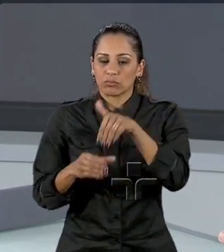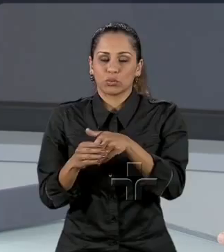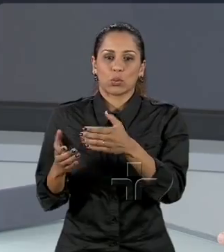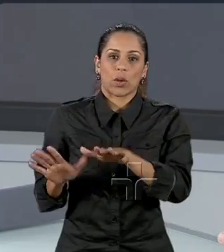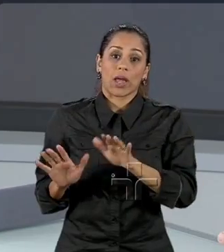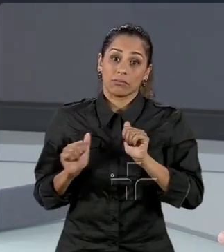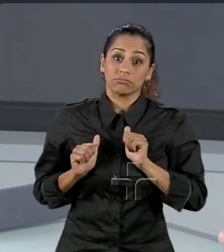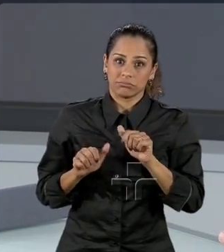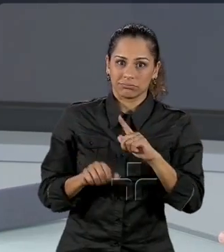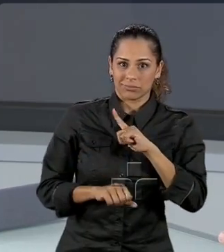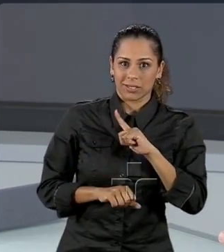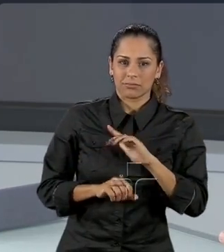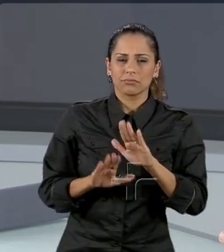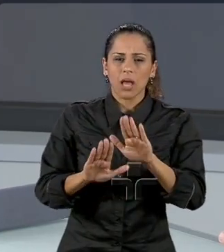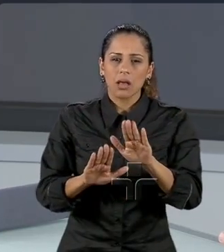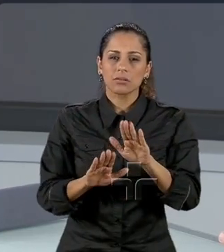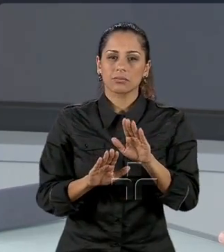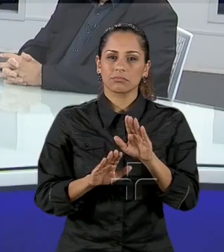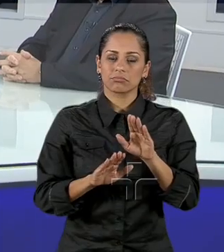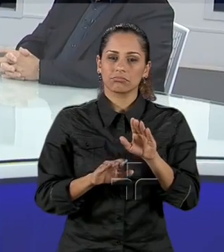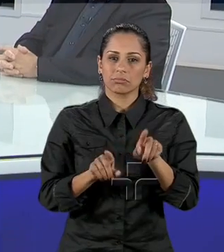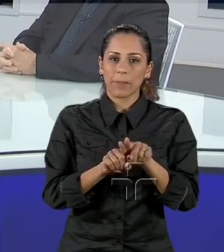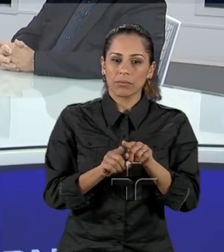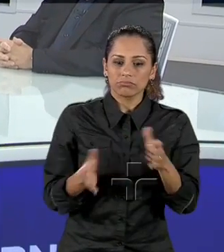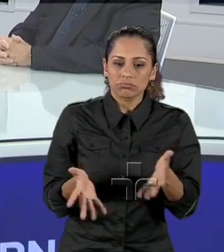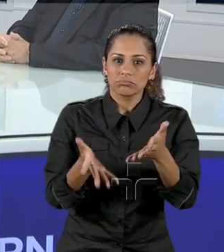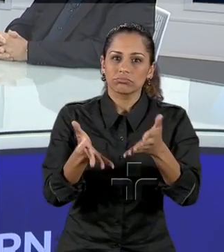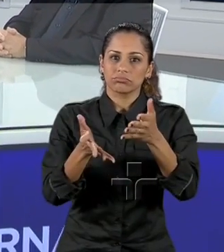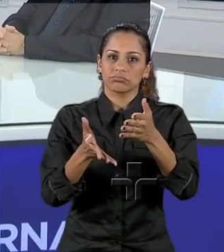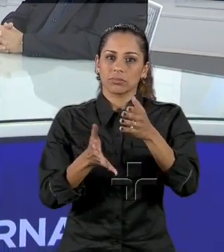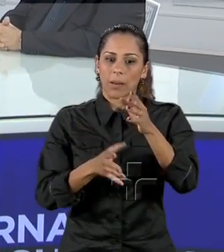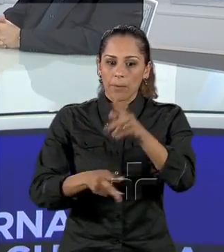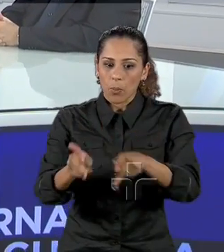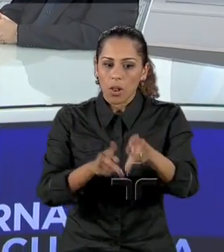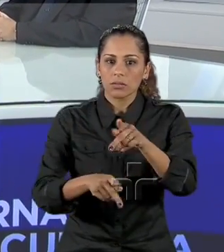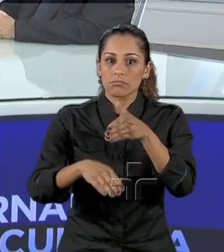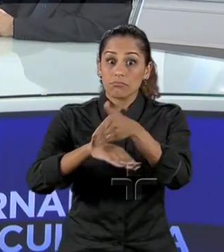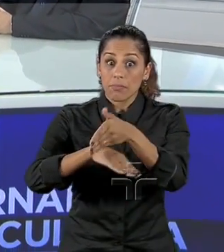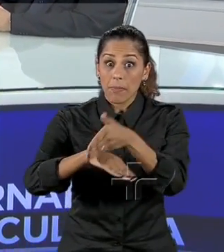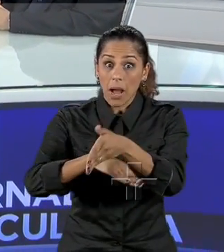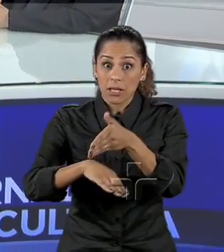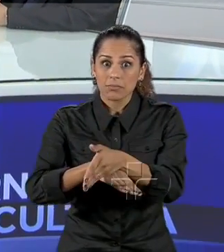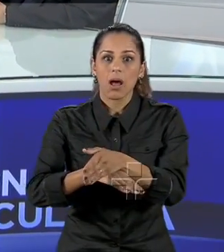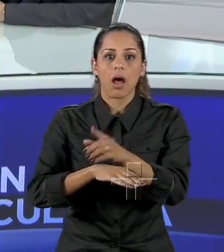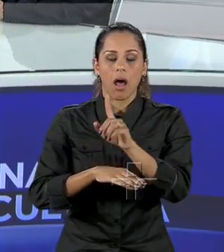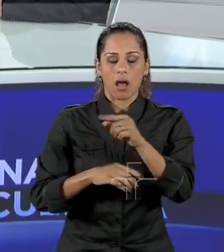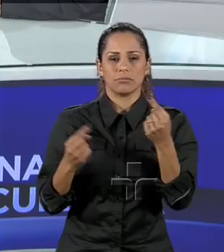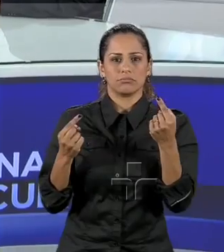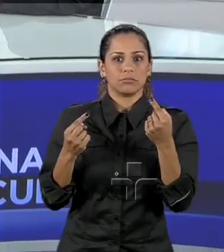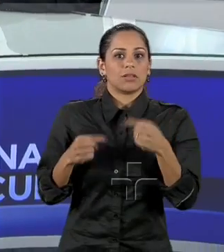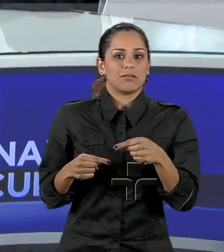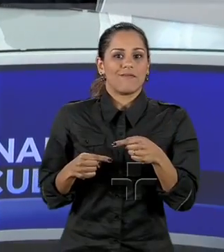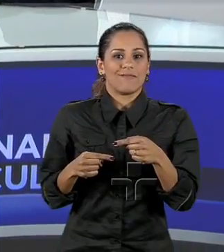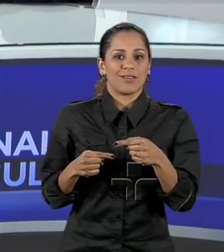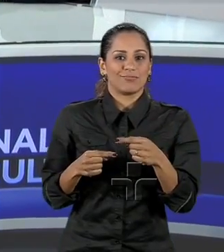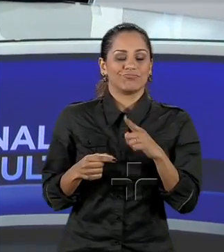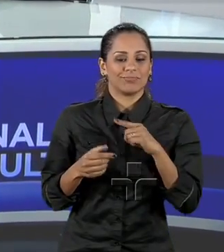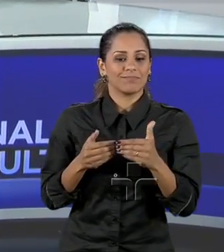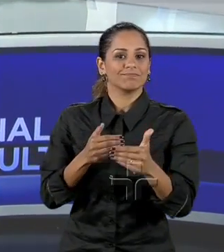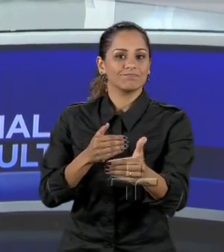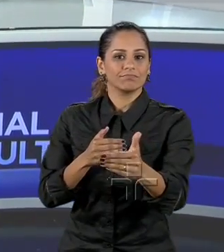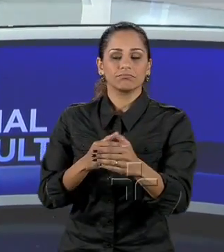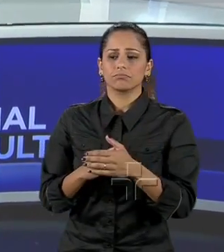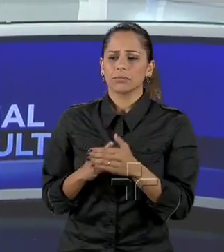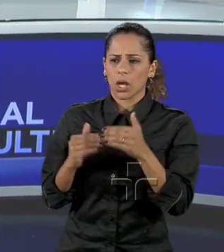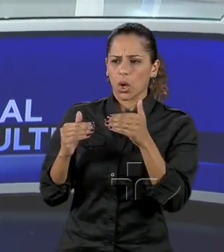com que a população participe do processo eleitoral é o grande desafio que nós temos pela frente, não? Concordo.